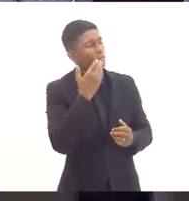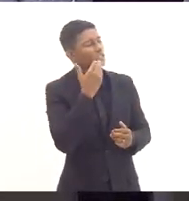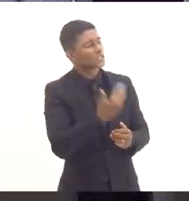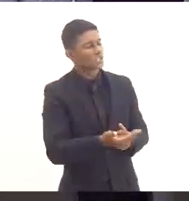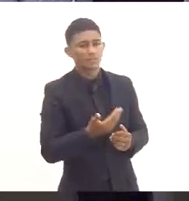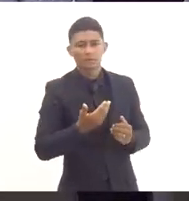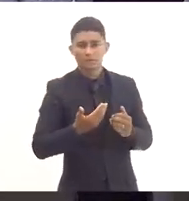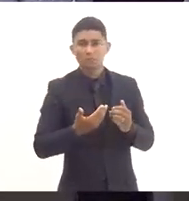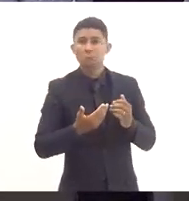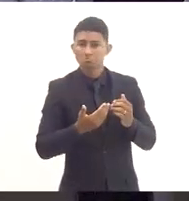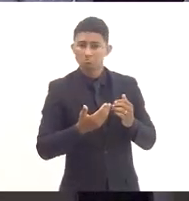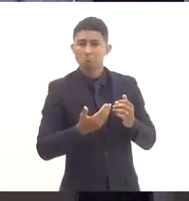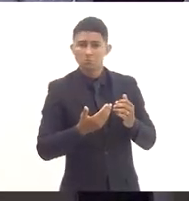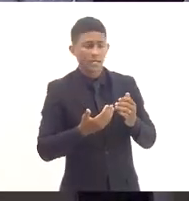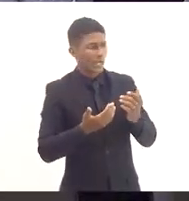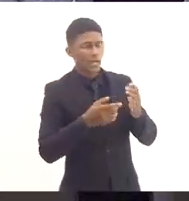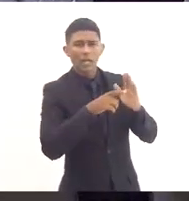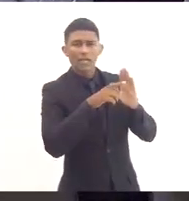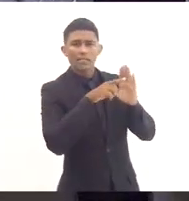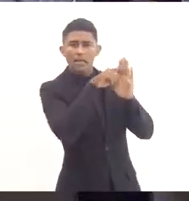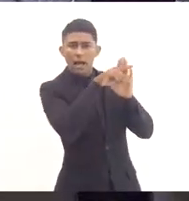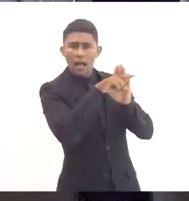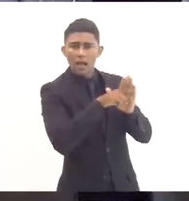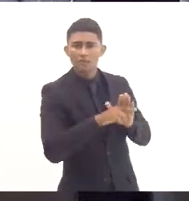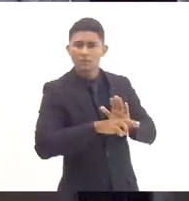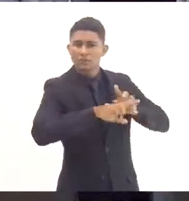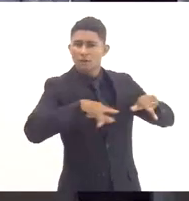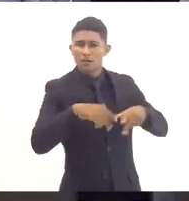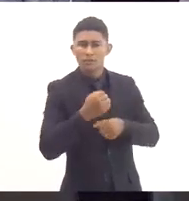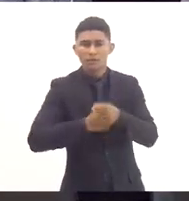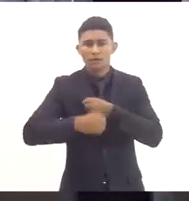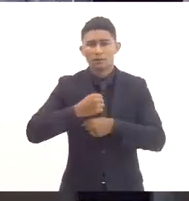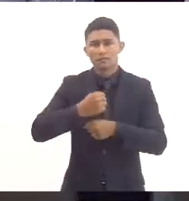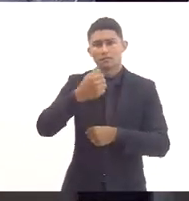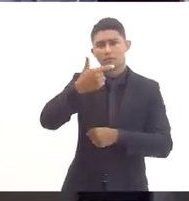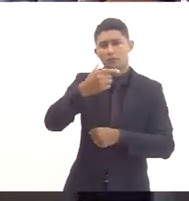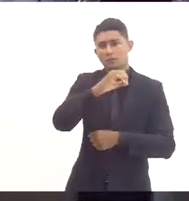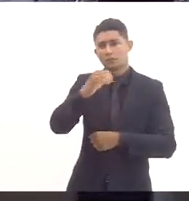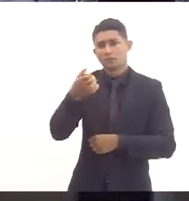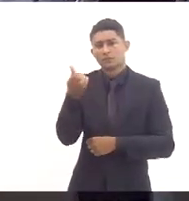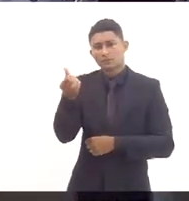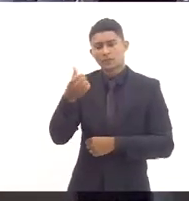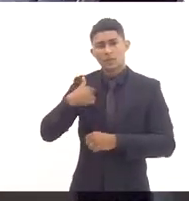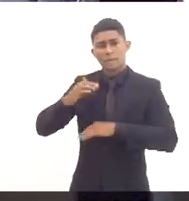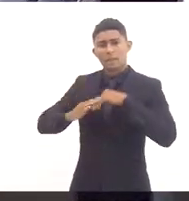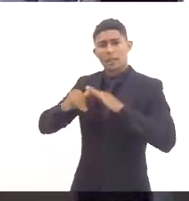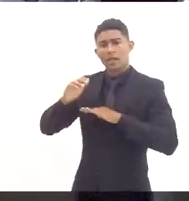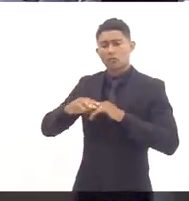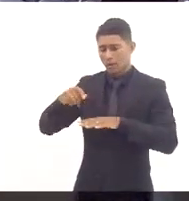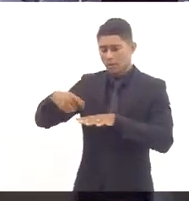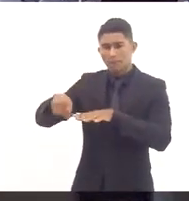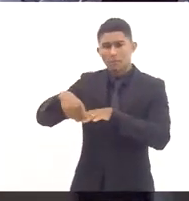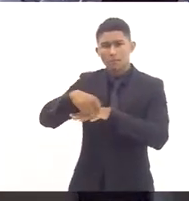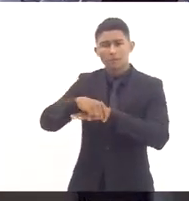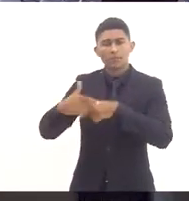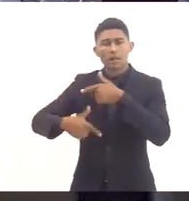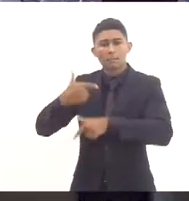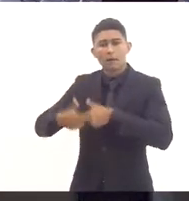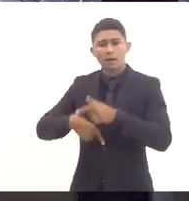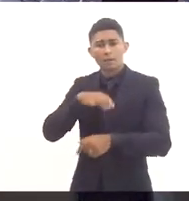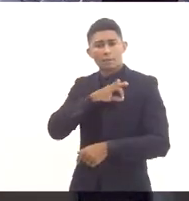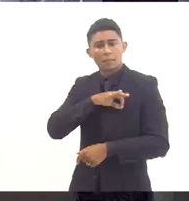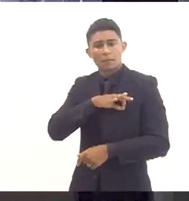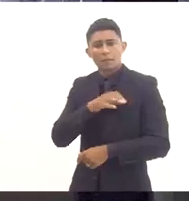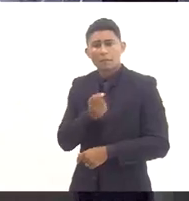disso em 2006 que hoje já seria Karen Marin 2006 por uma manicure o que eu ganhava só